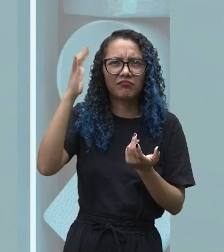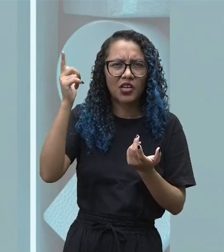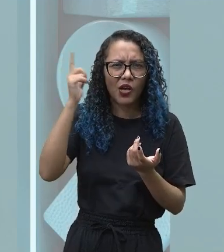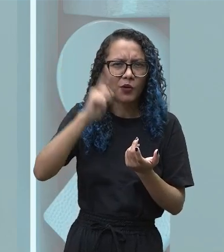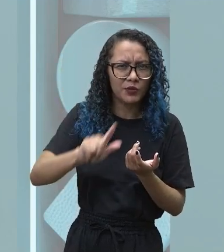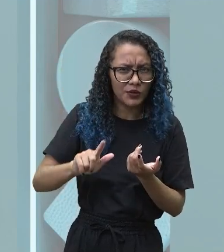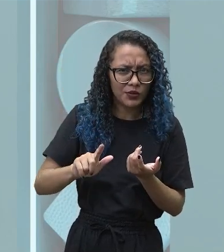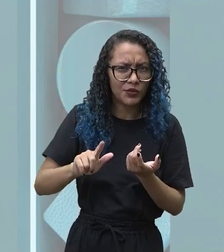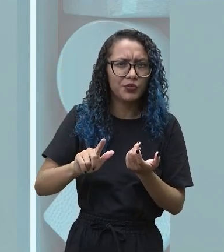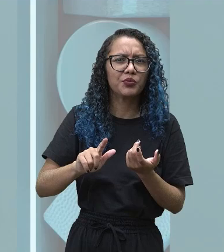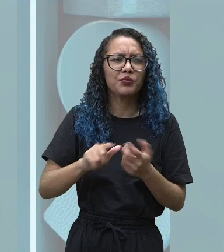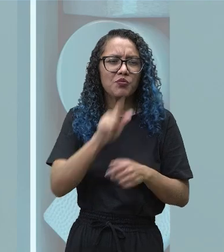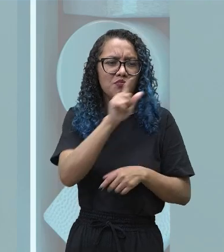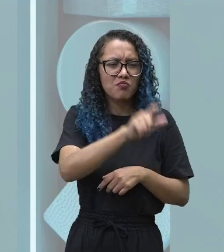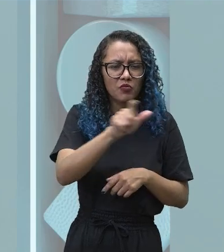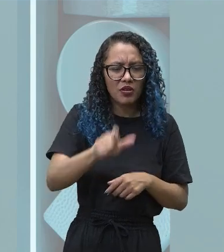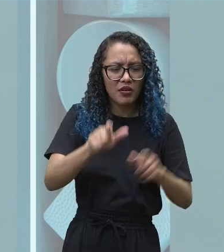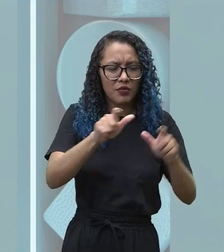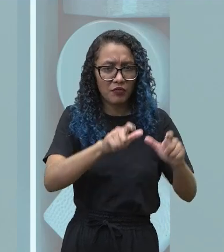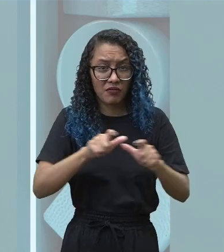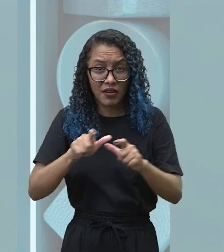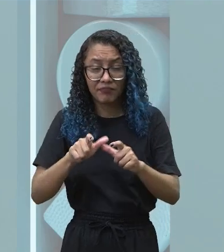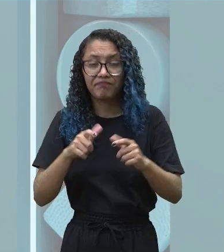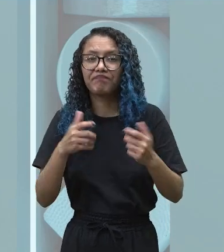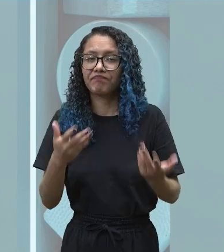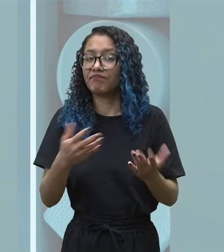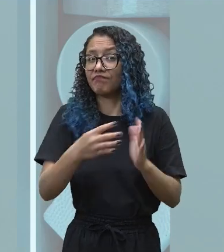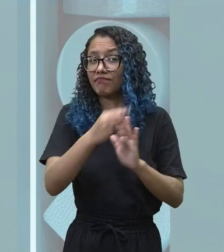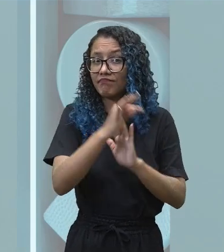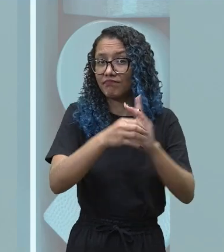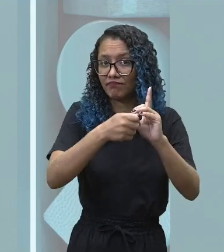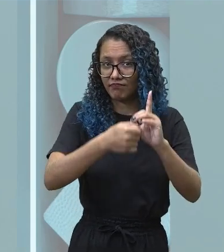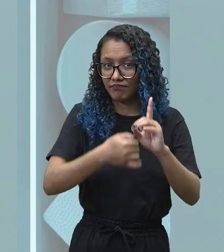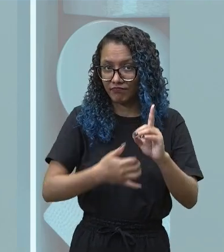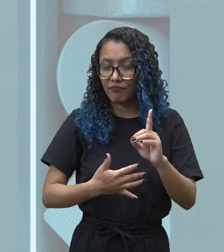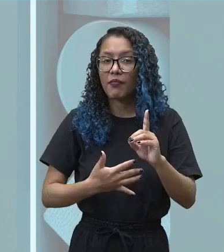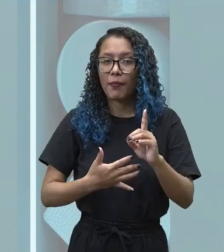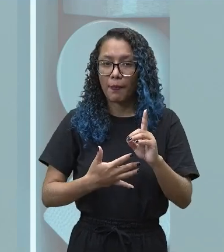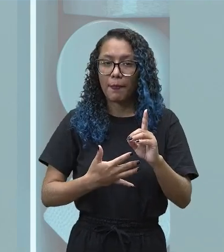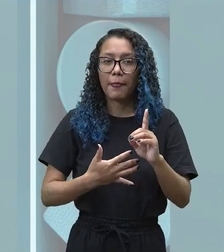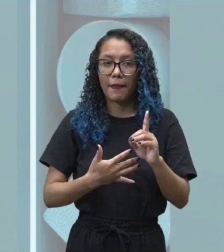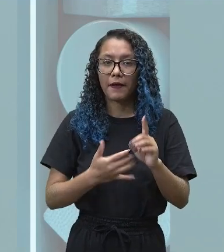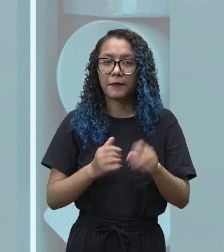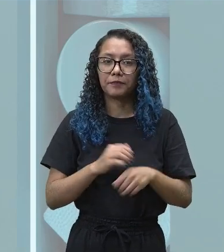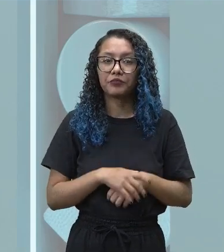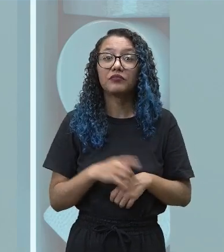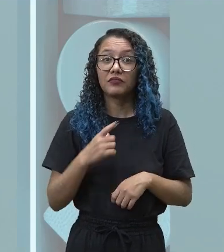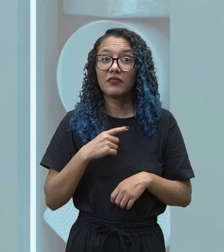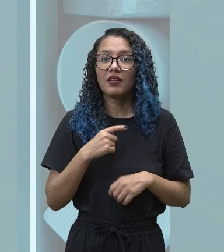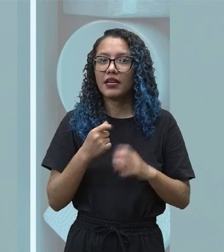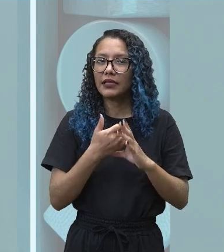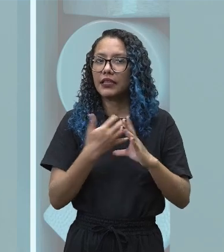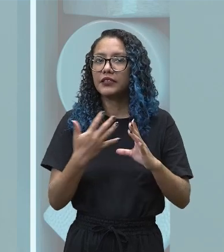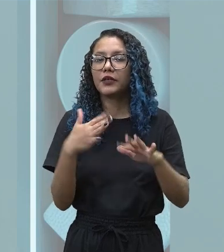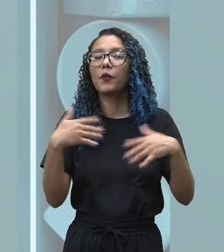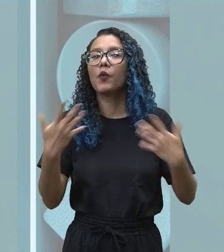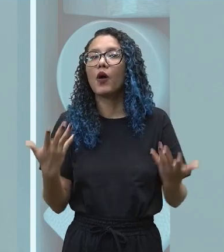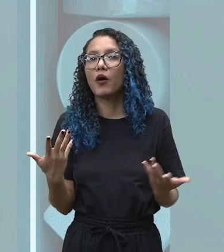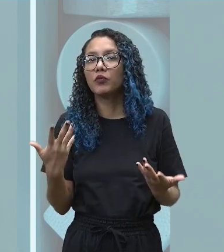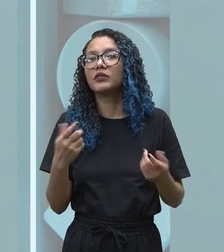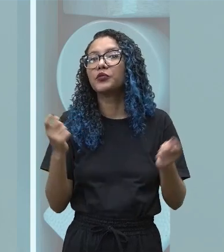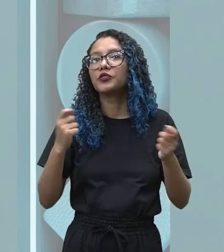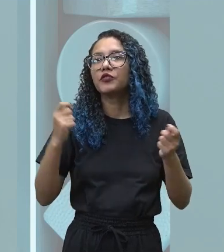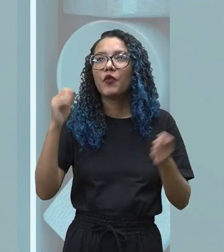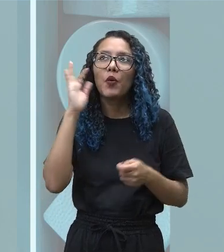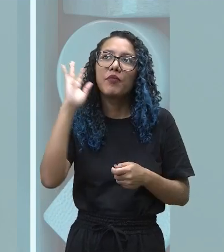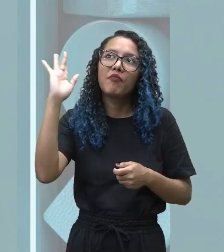os personagens? Então, o texto descritivo, ele nos convida a essa imaginação. E agora a gente